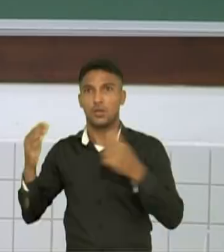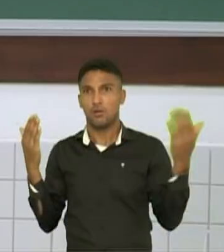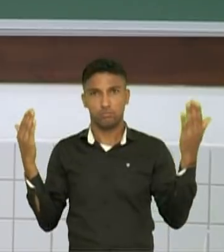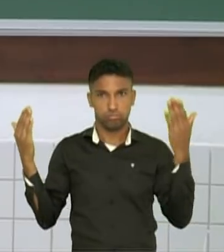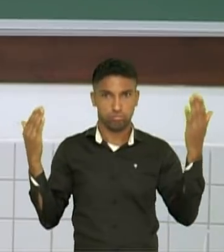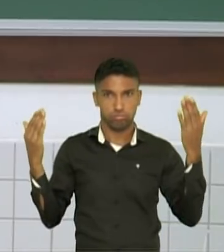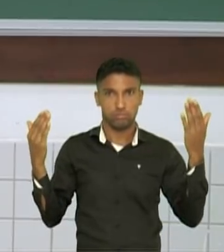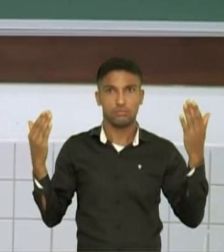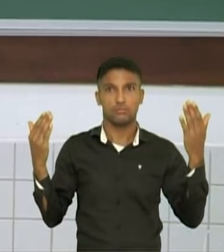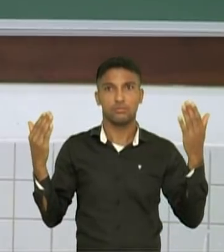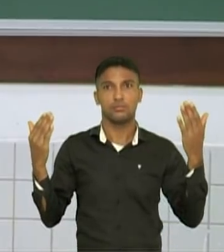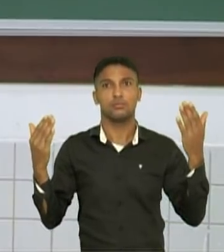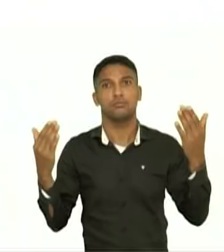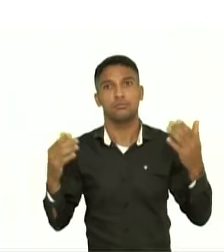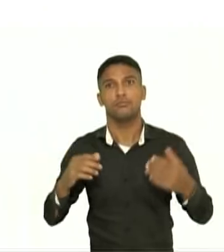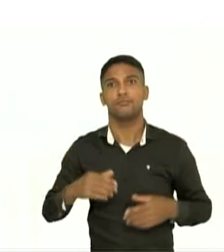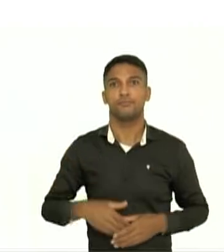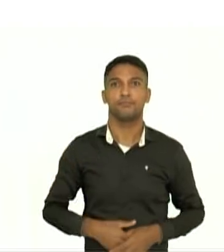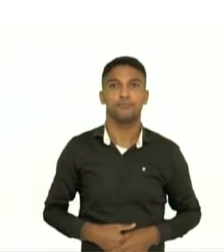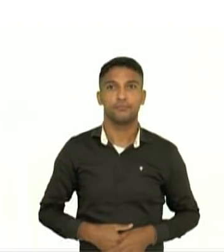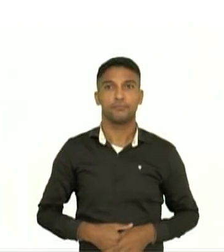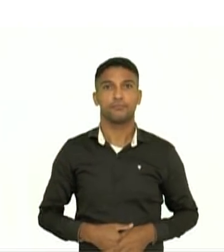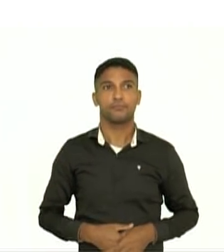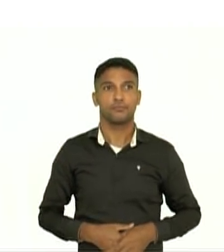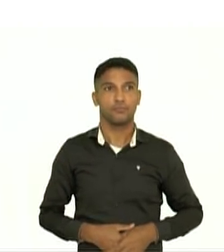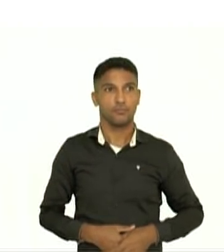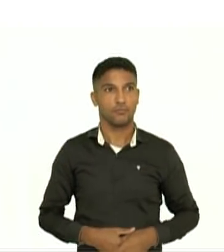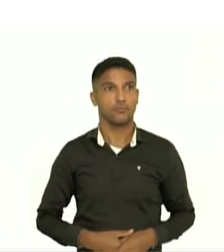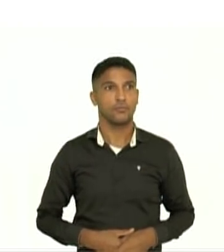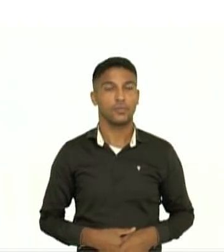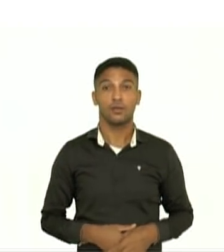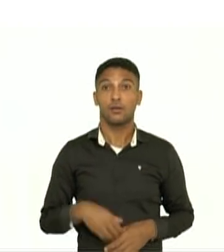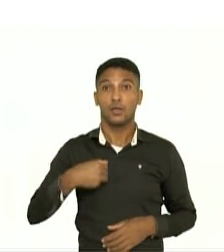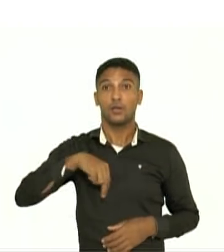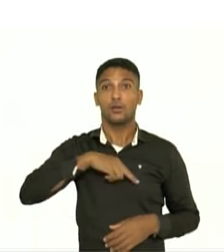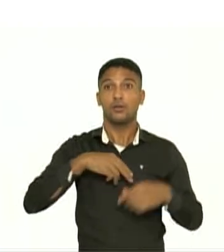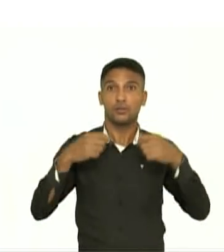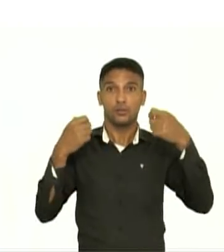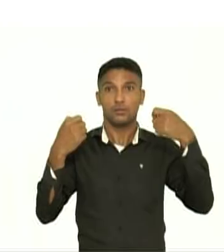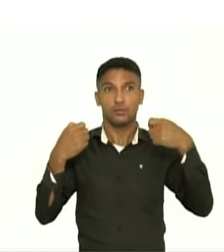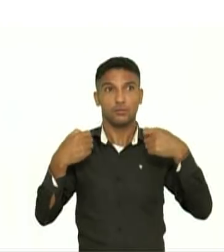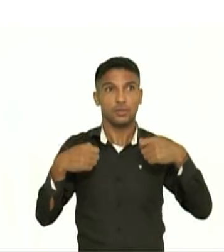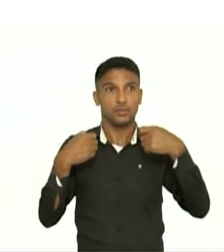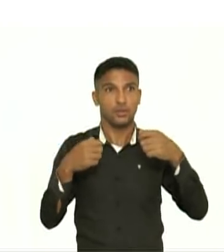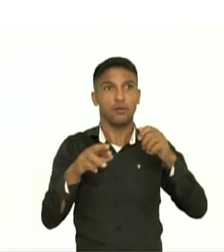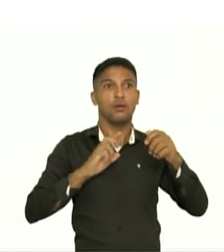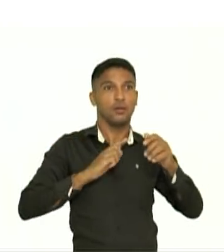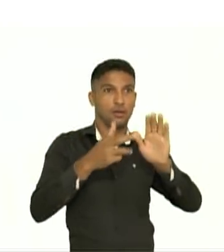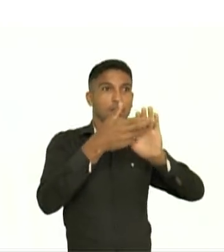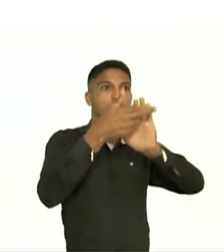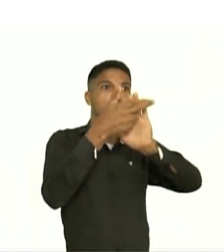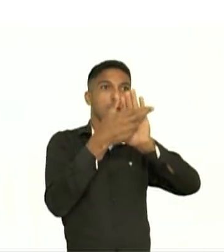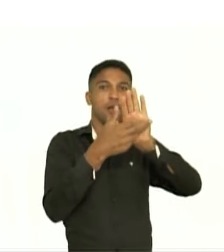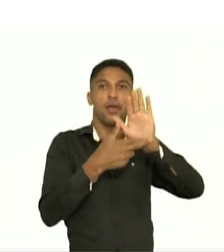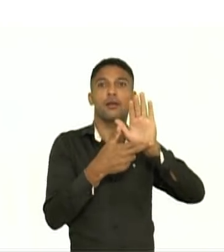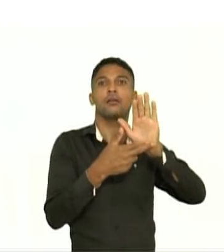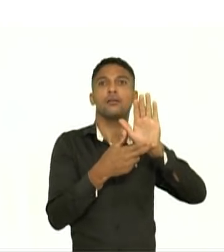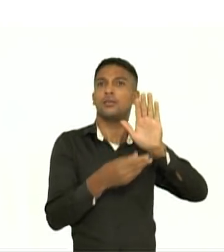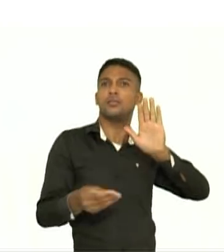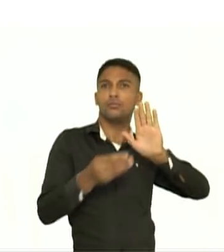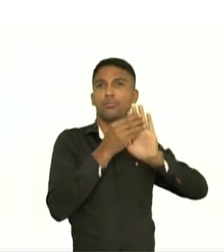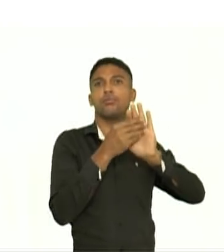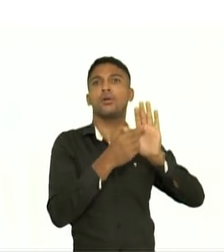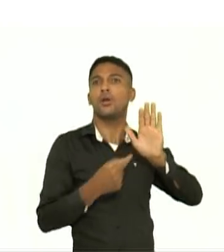corpos, entre objetos e assim por diante. Assim, precisamos de regras para estabelecer de que forma